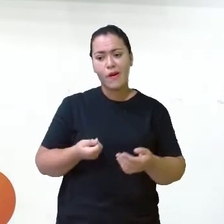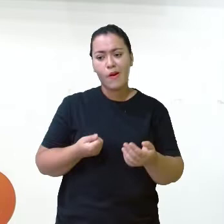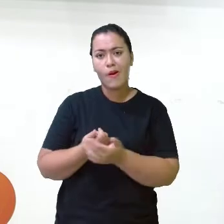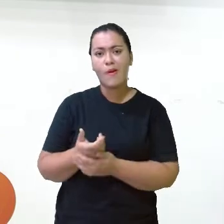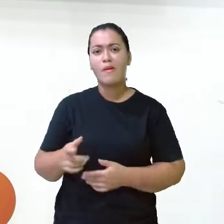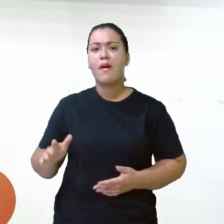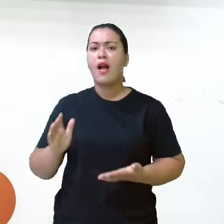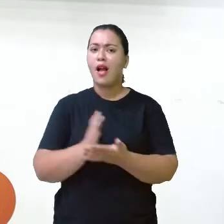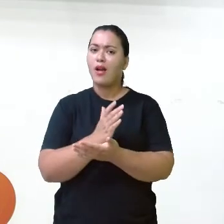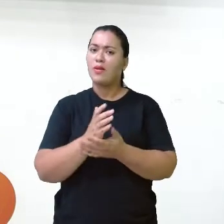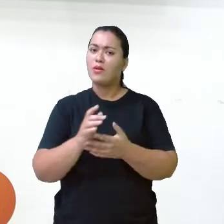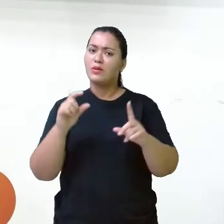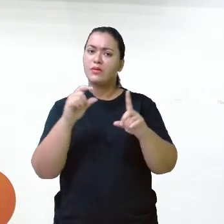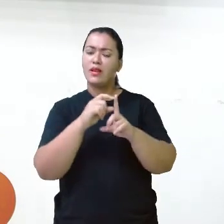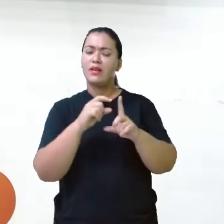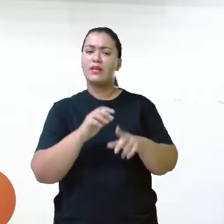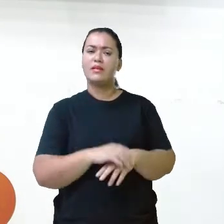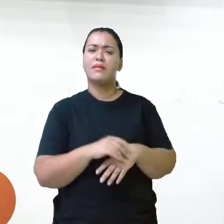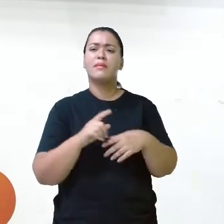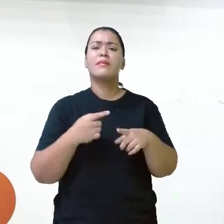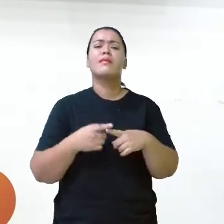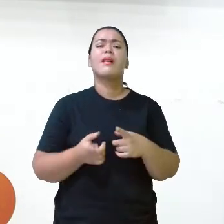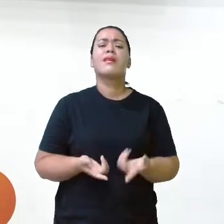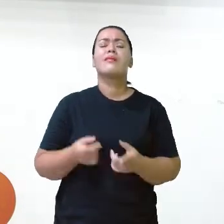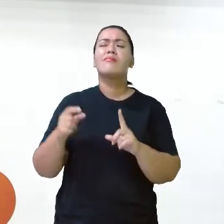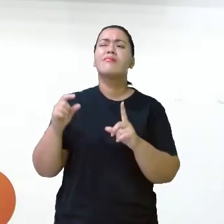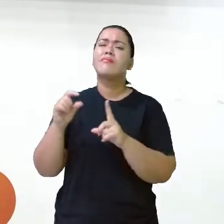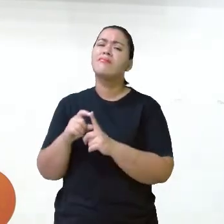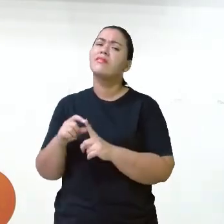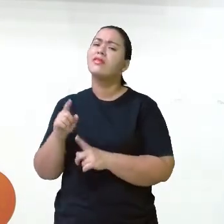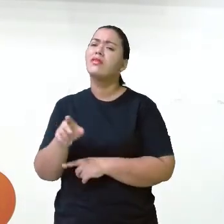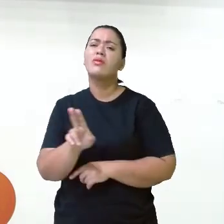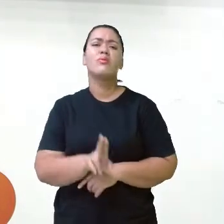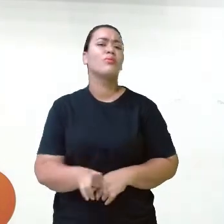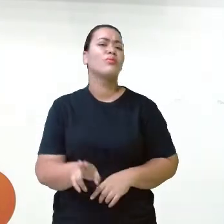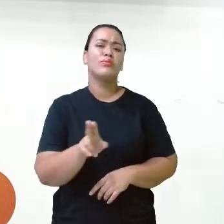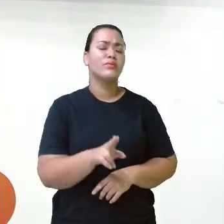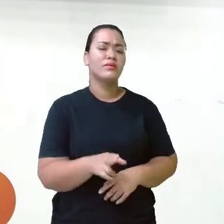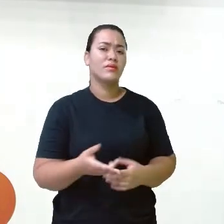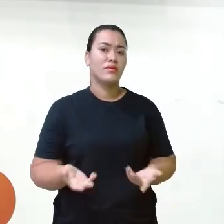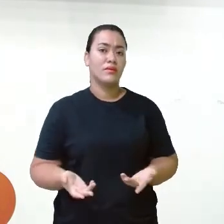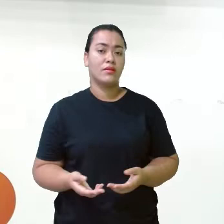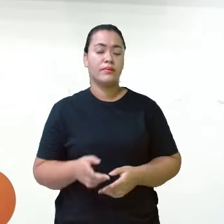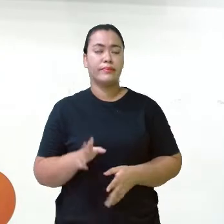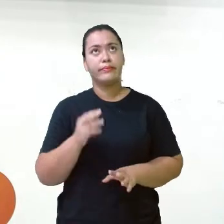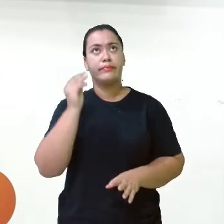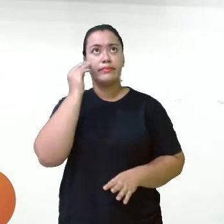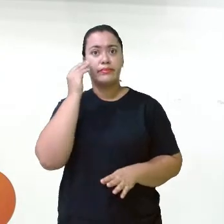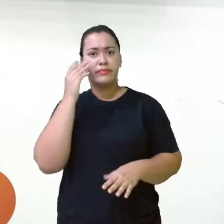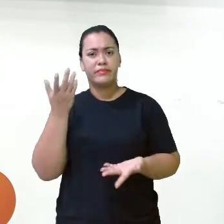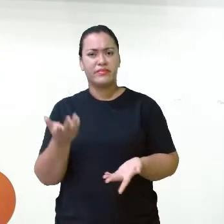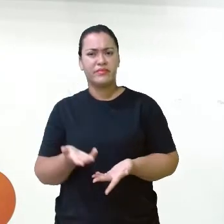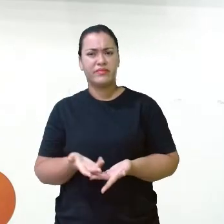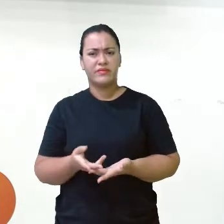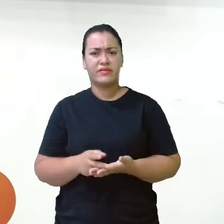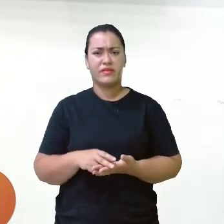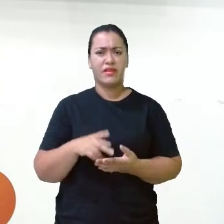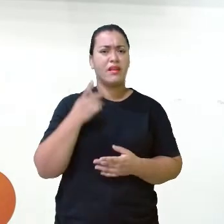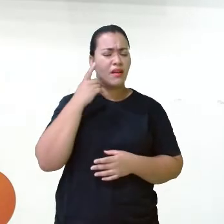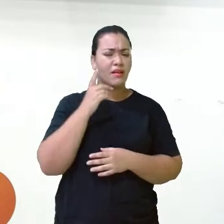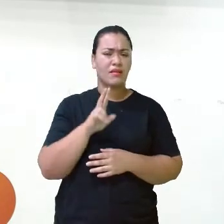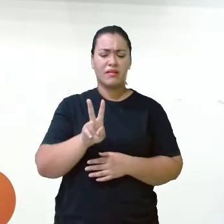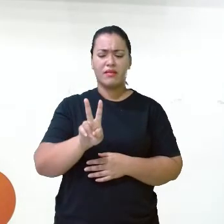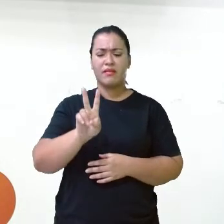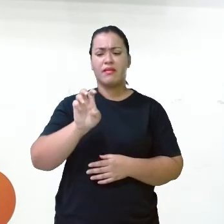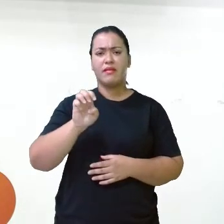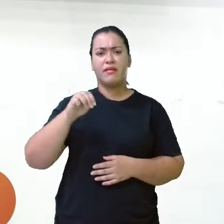comprar algumas palavras, mas eram palavras que não se usavam muito, como, por exemplo, ventríloco,